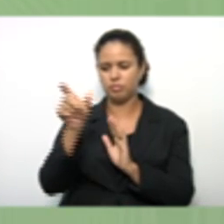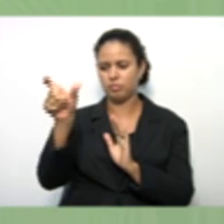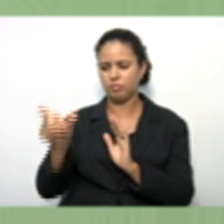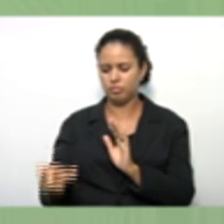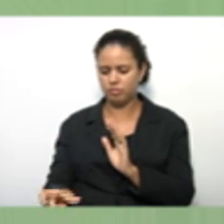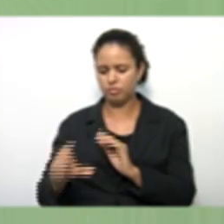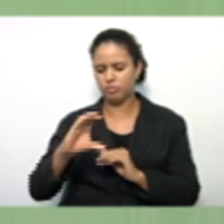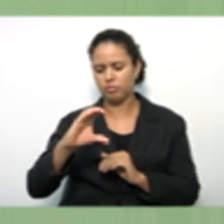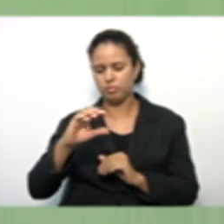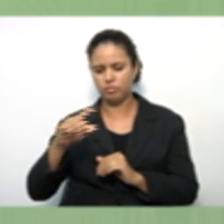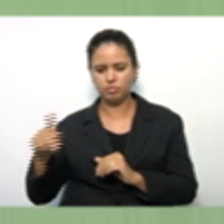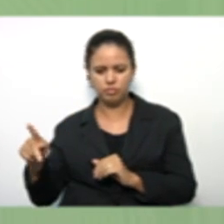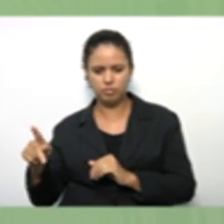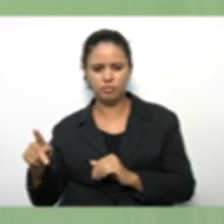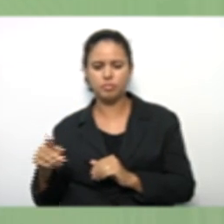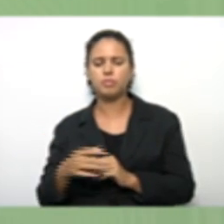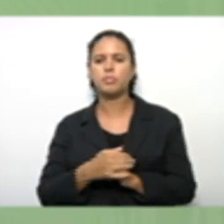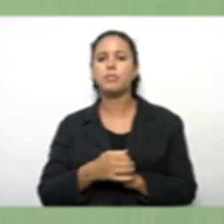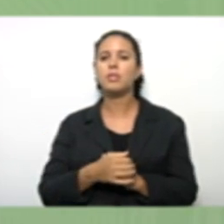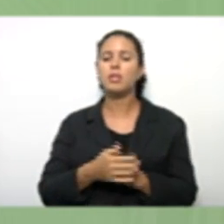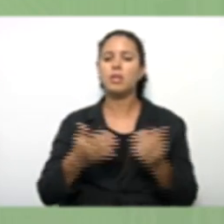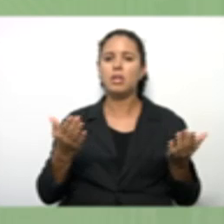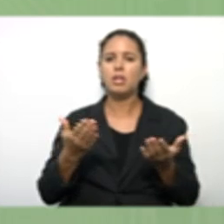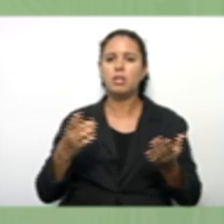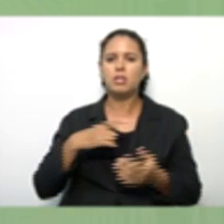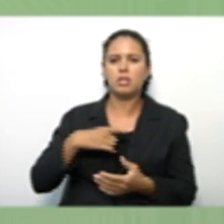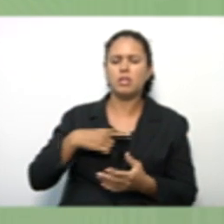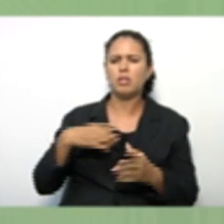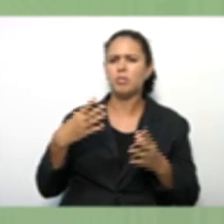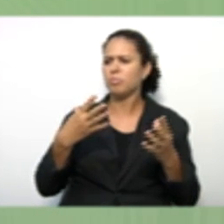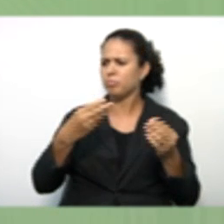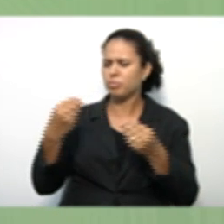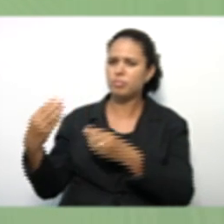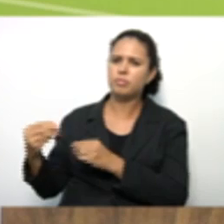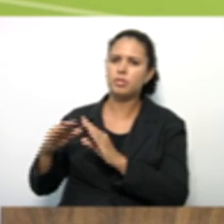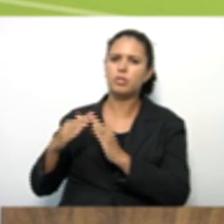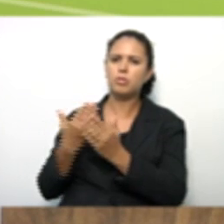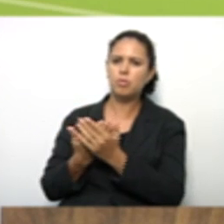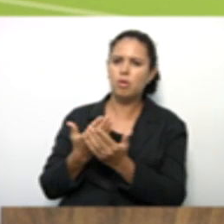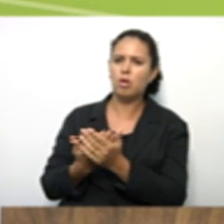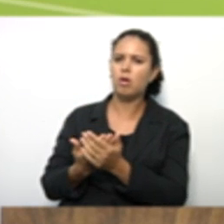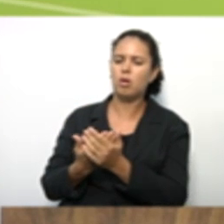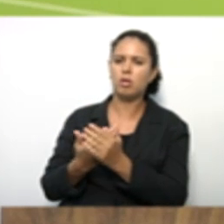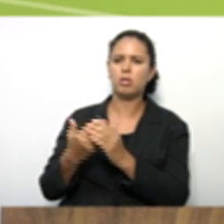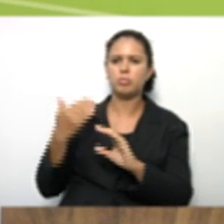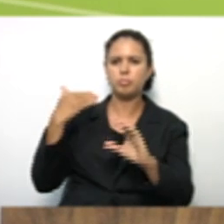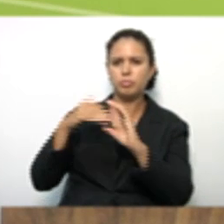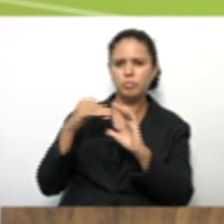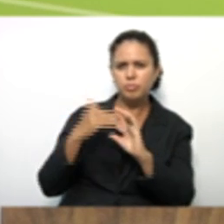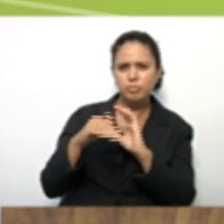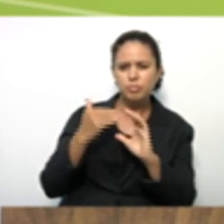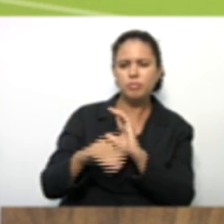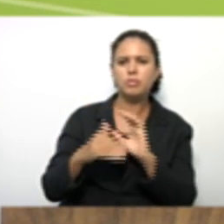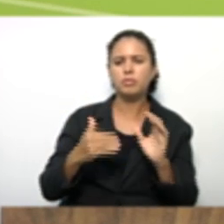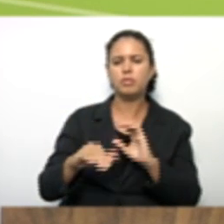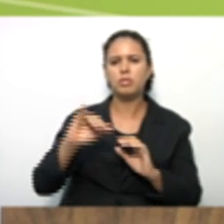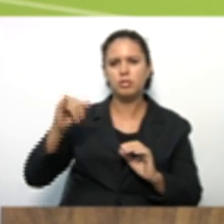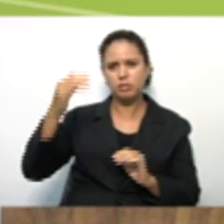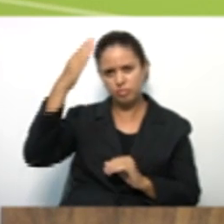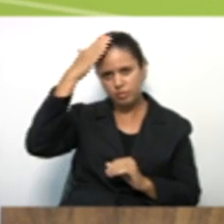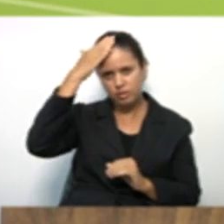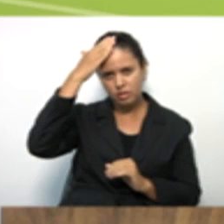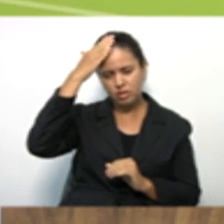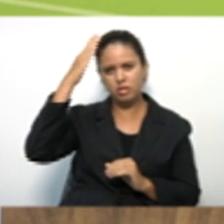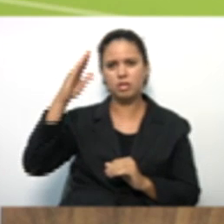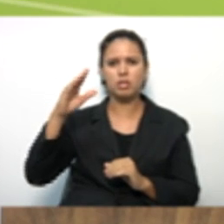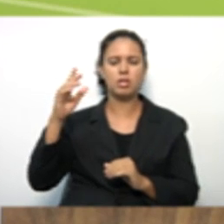temos aqui várias escolas participando, mandando respostas de Paraná, Ouro Preto, olha,